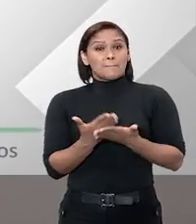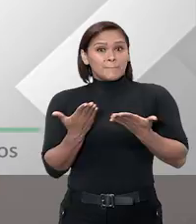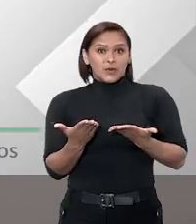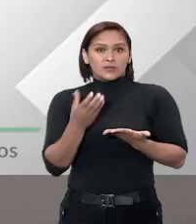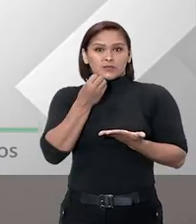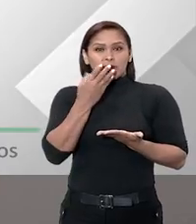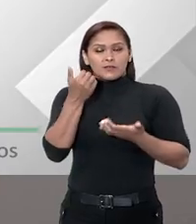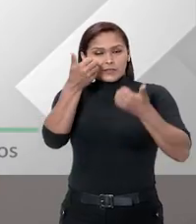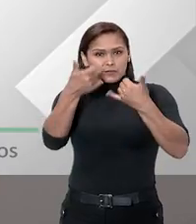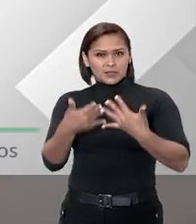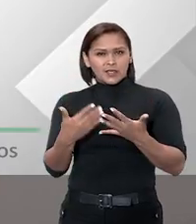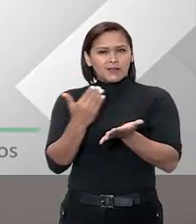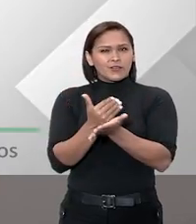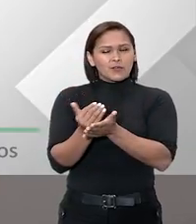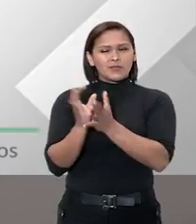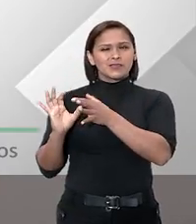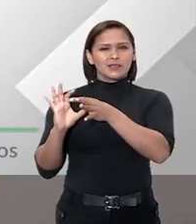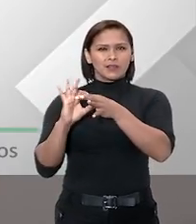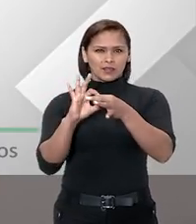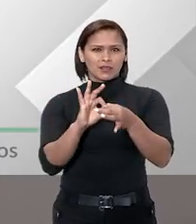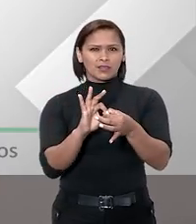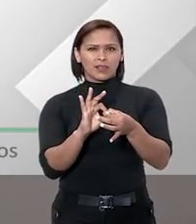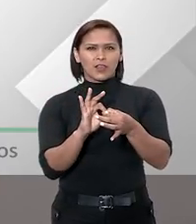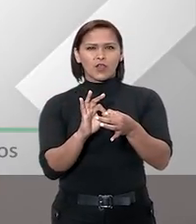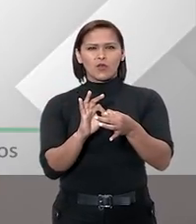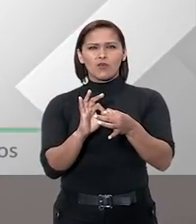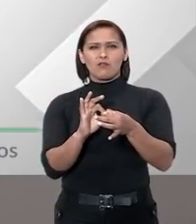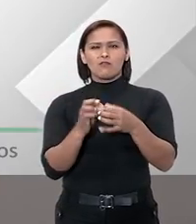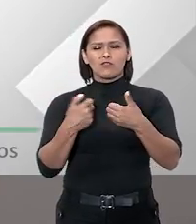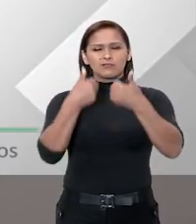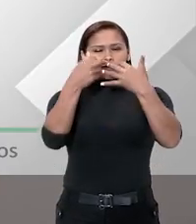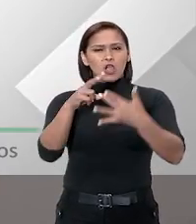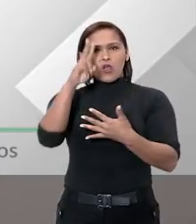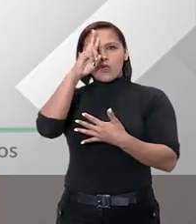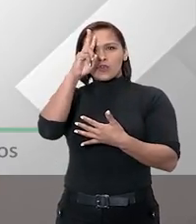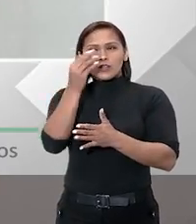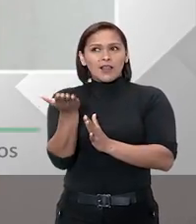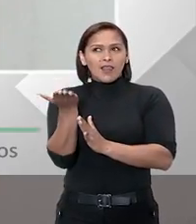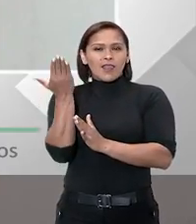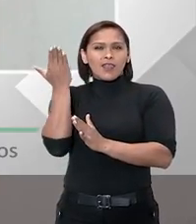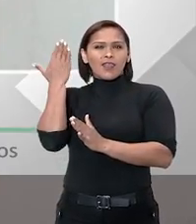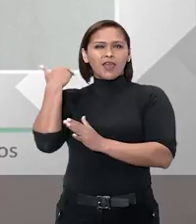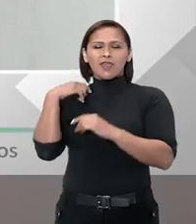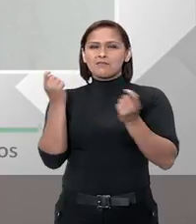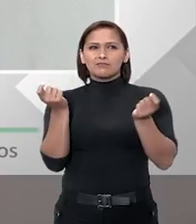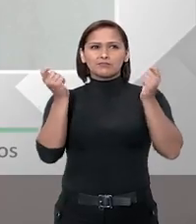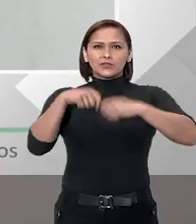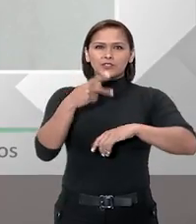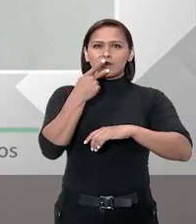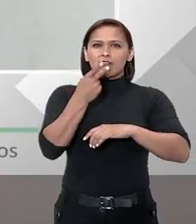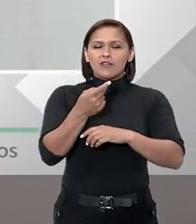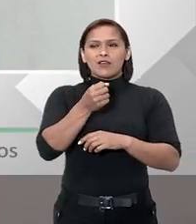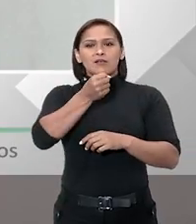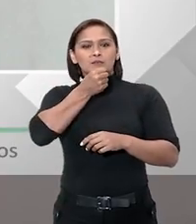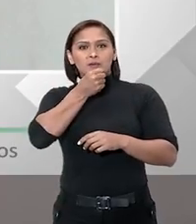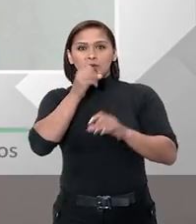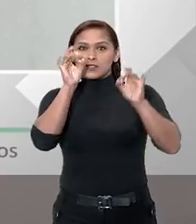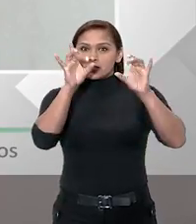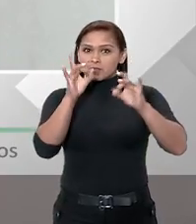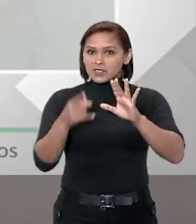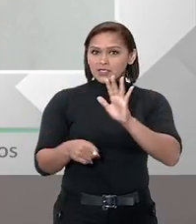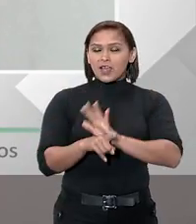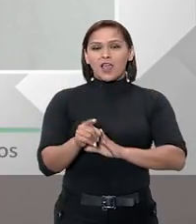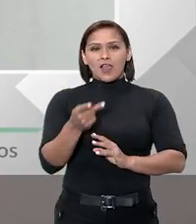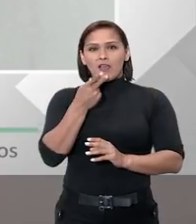Então, para começar a contextualizar, eu vou contar um pouco da história que vem lá. É impossível falar de depoimento especial